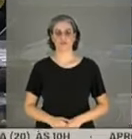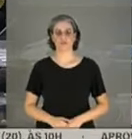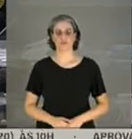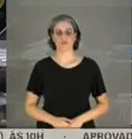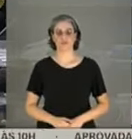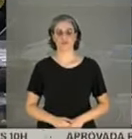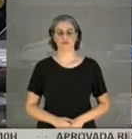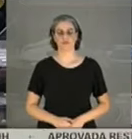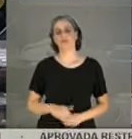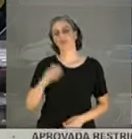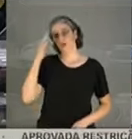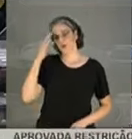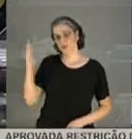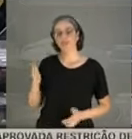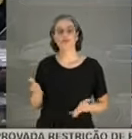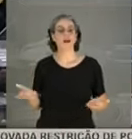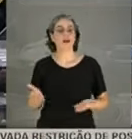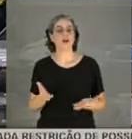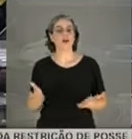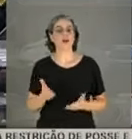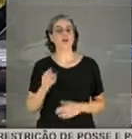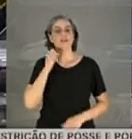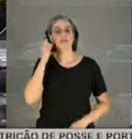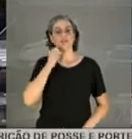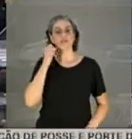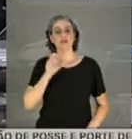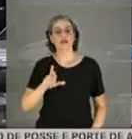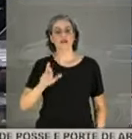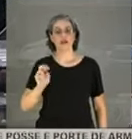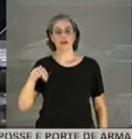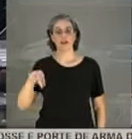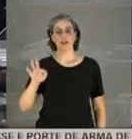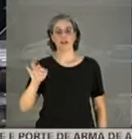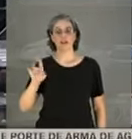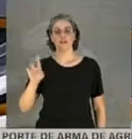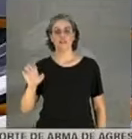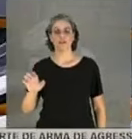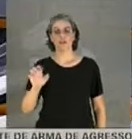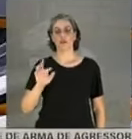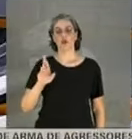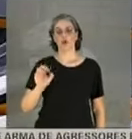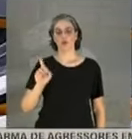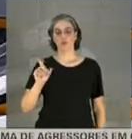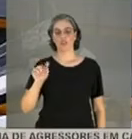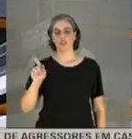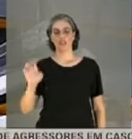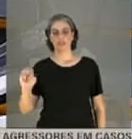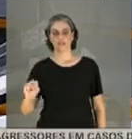Obrigado, senhor relator. Com a palavra, o senador Randolph Rodrigues. Obrigado, senhor presidente.